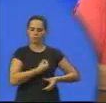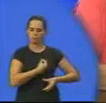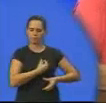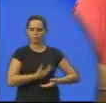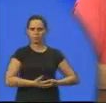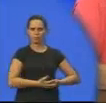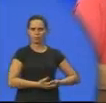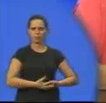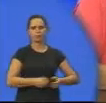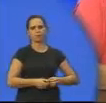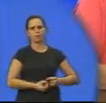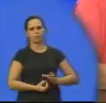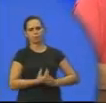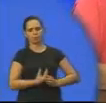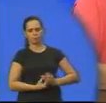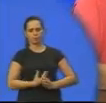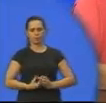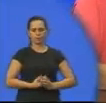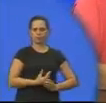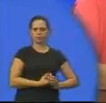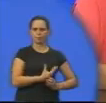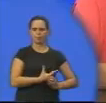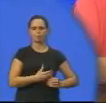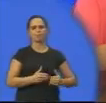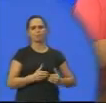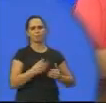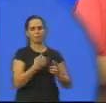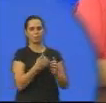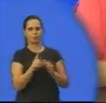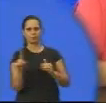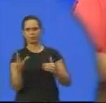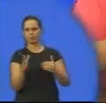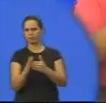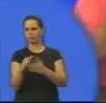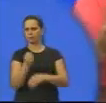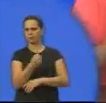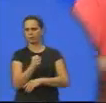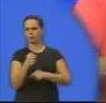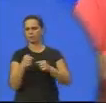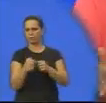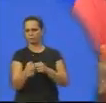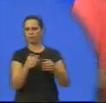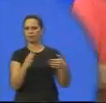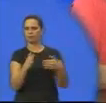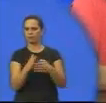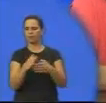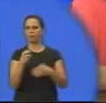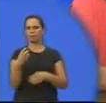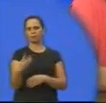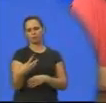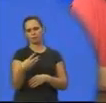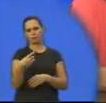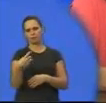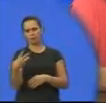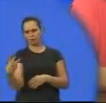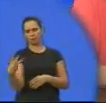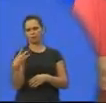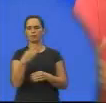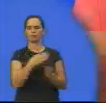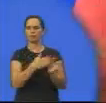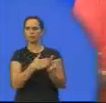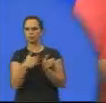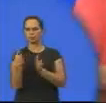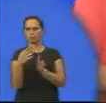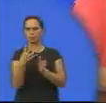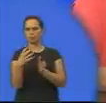seu bebê. A última fase é o período fetal, que vai da 8ª semana à 38ª, 40ª semana, que